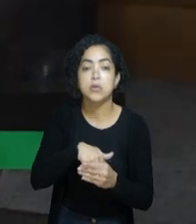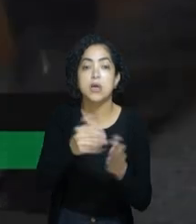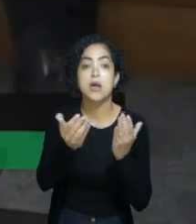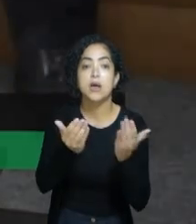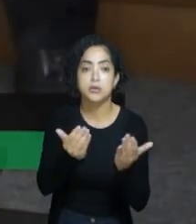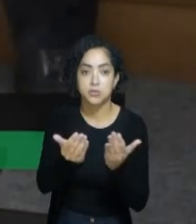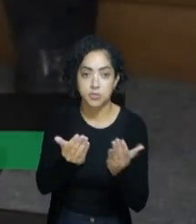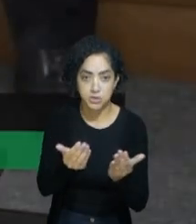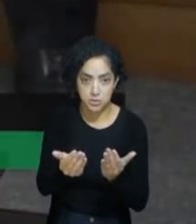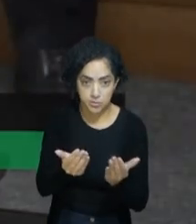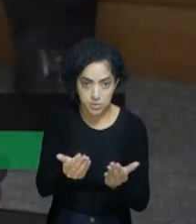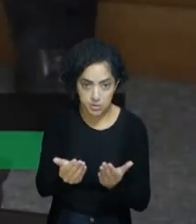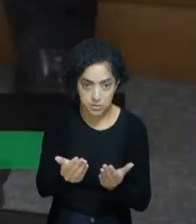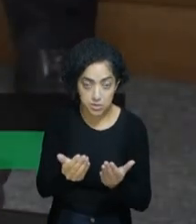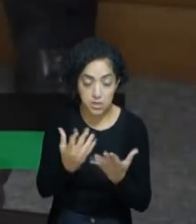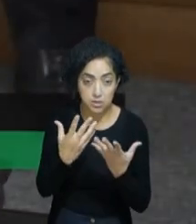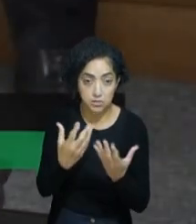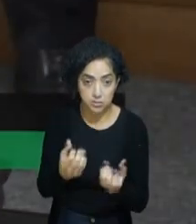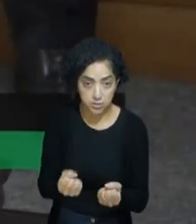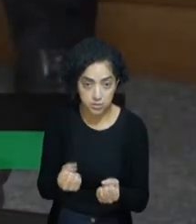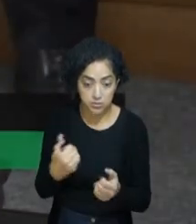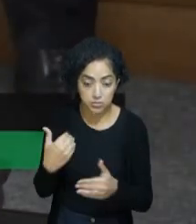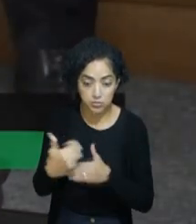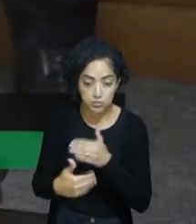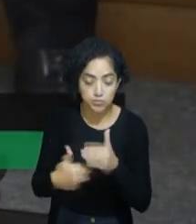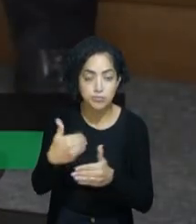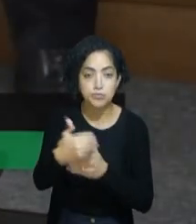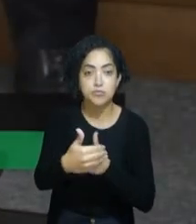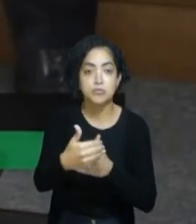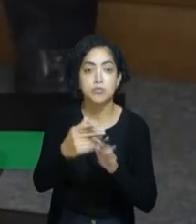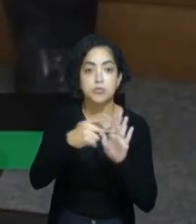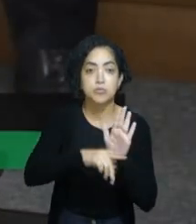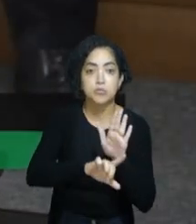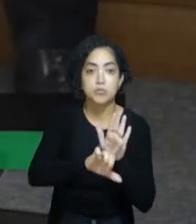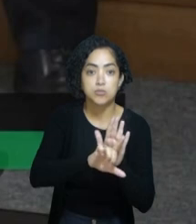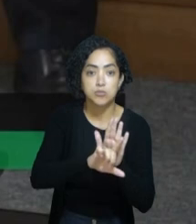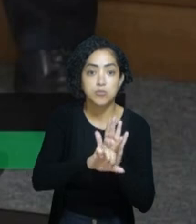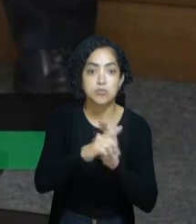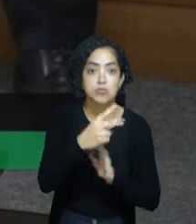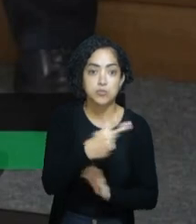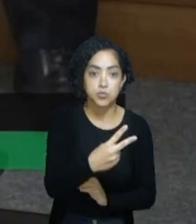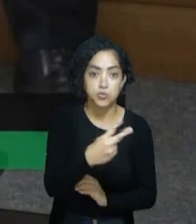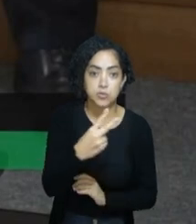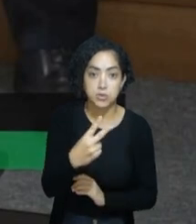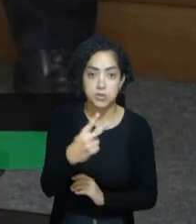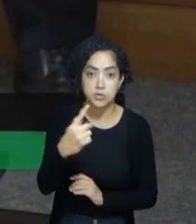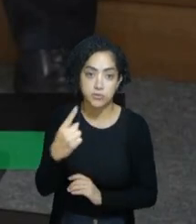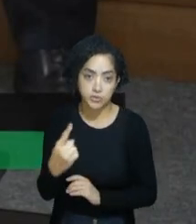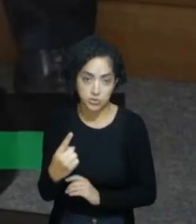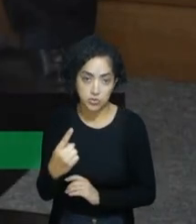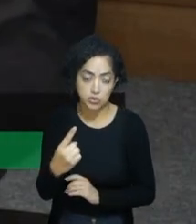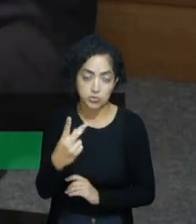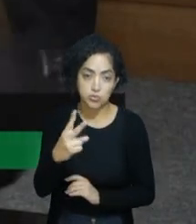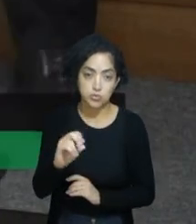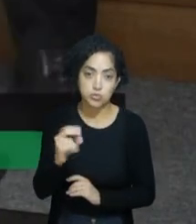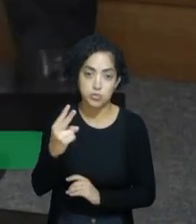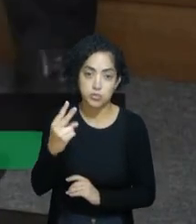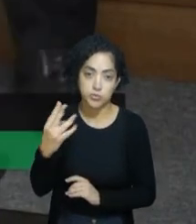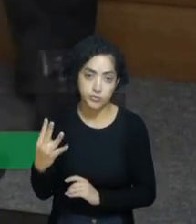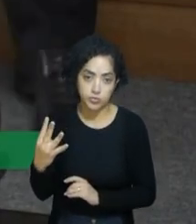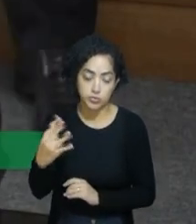admissibilidade do prosseguimento da transmitação processual no projeto de lei 221/2022 senhor